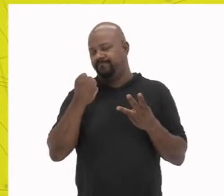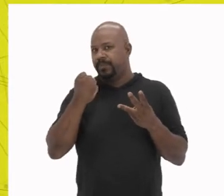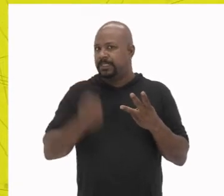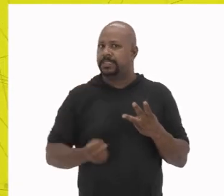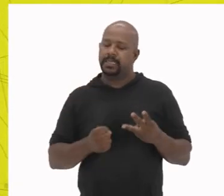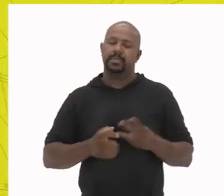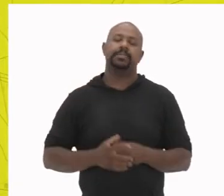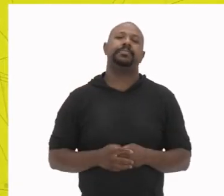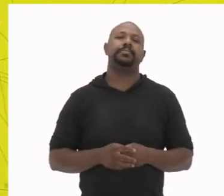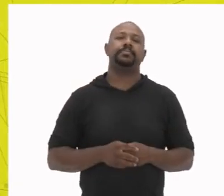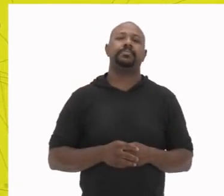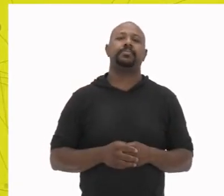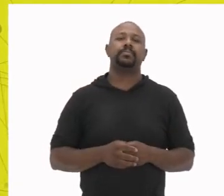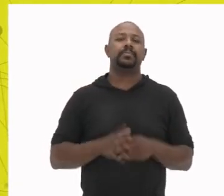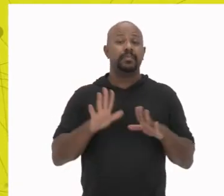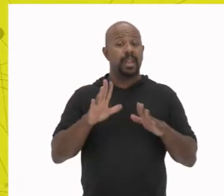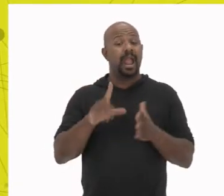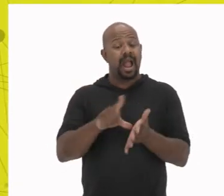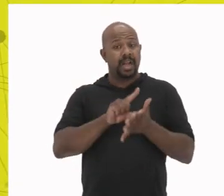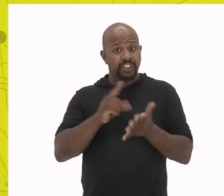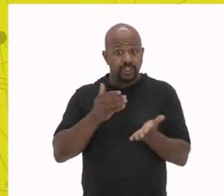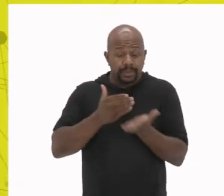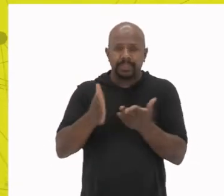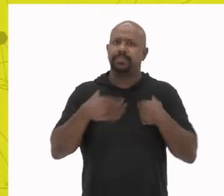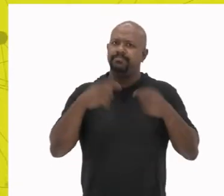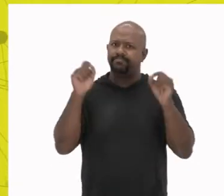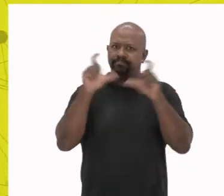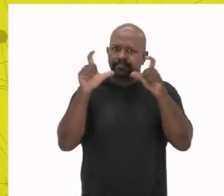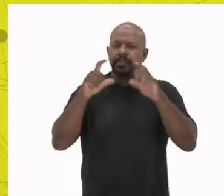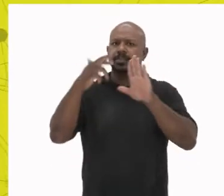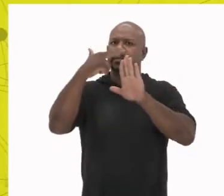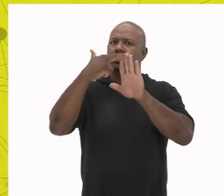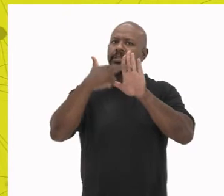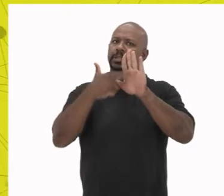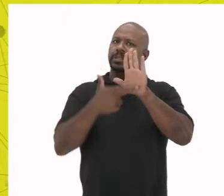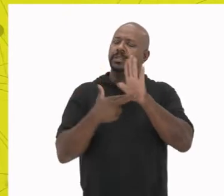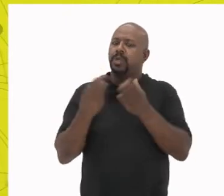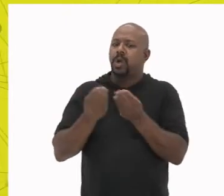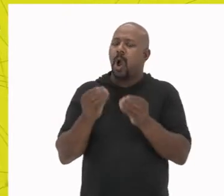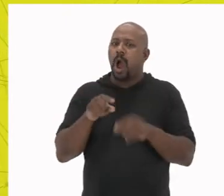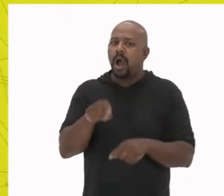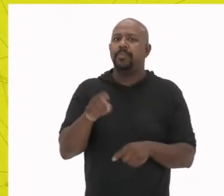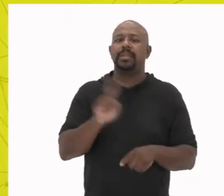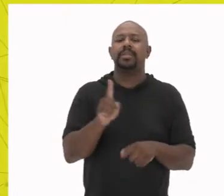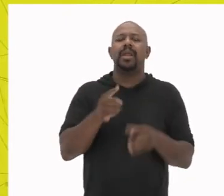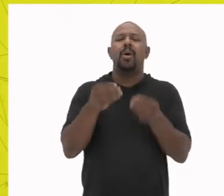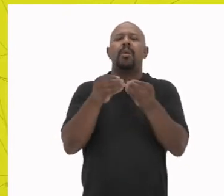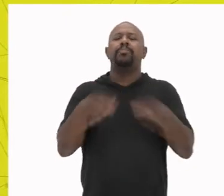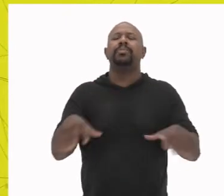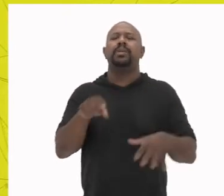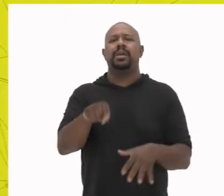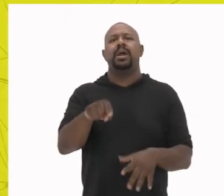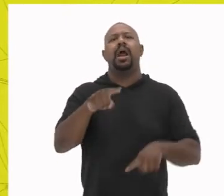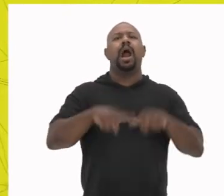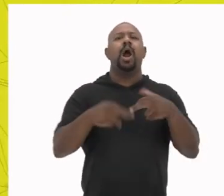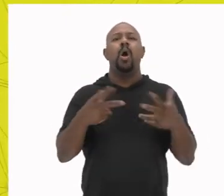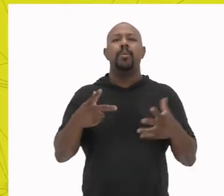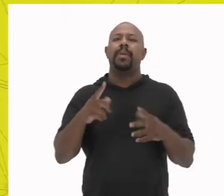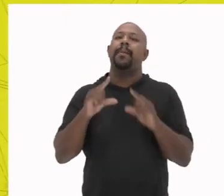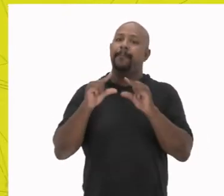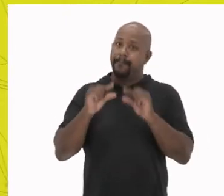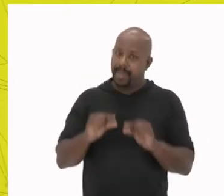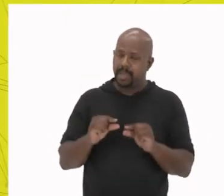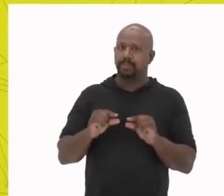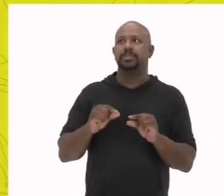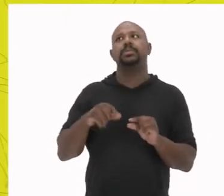é mais invasiva ao objeto. Antes de começar a higienização, fique atento aos critérios de intervenção. Não danifique a